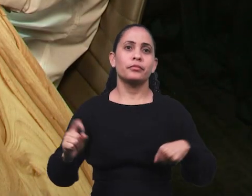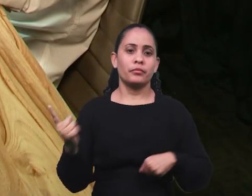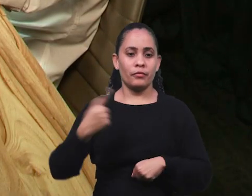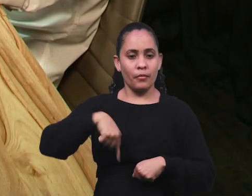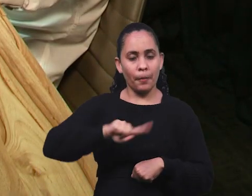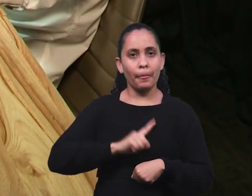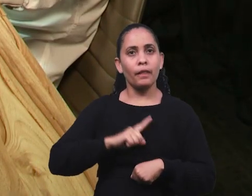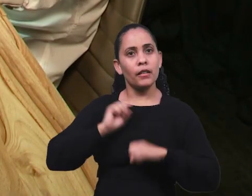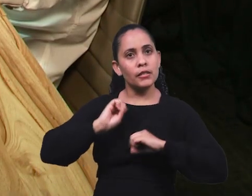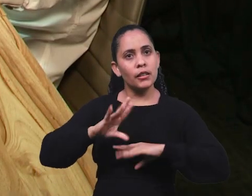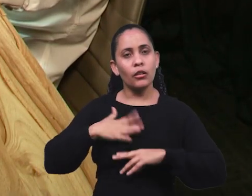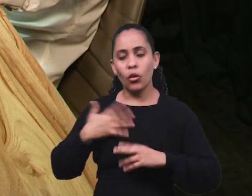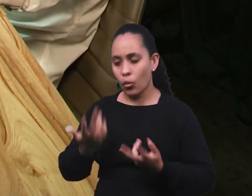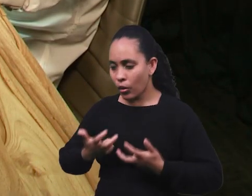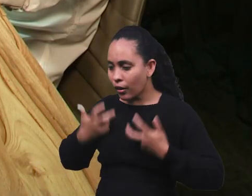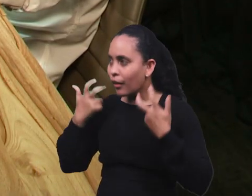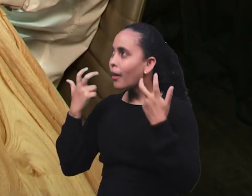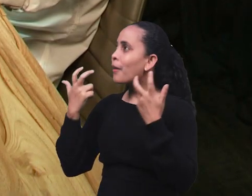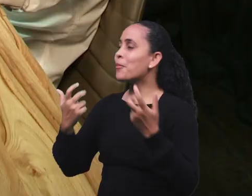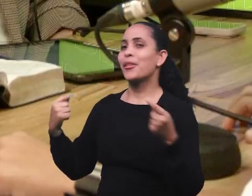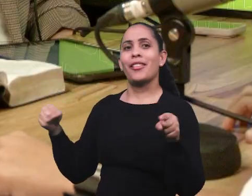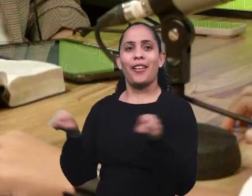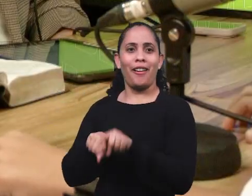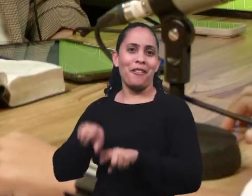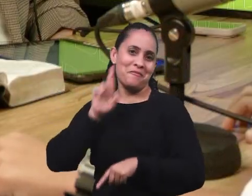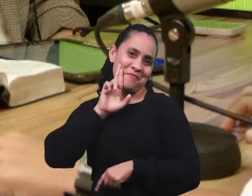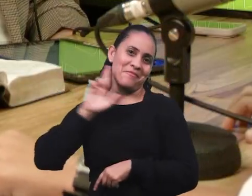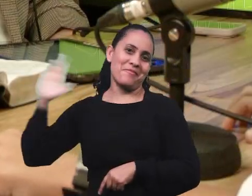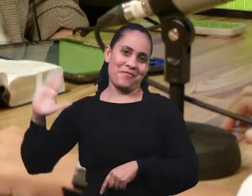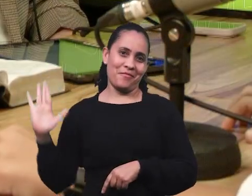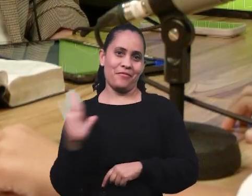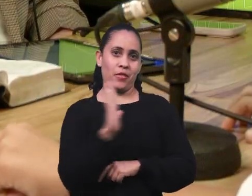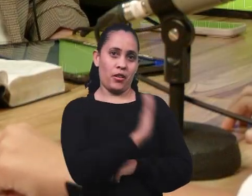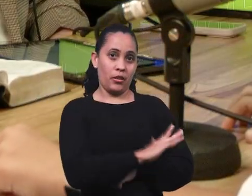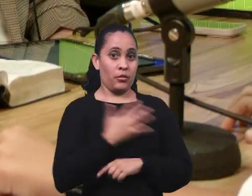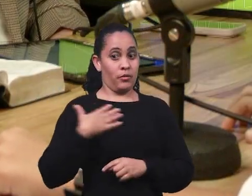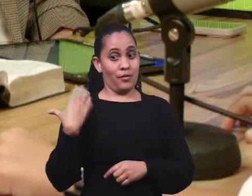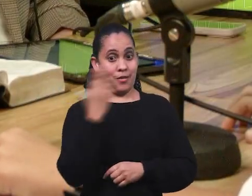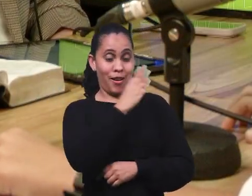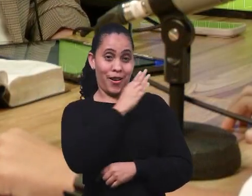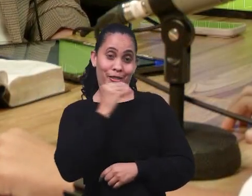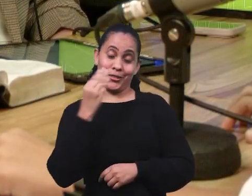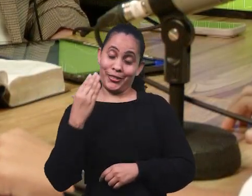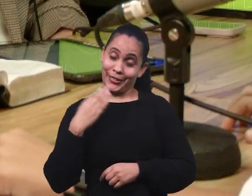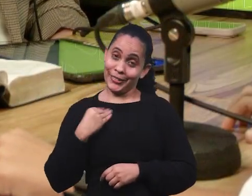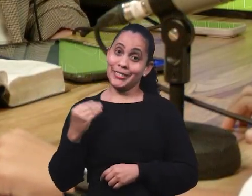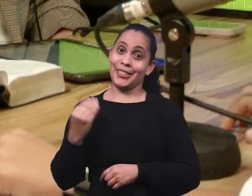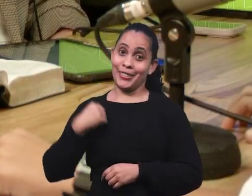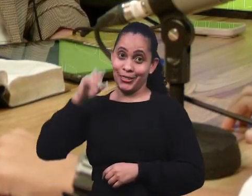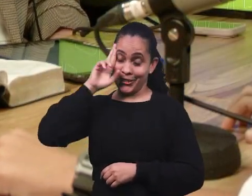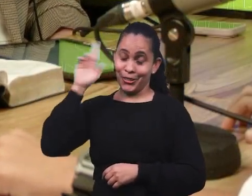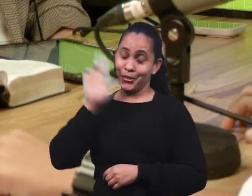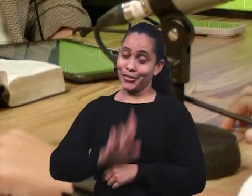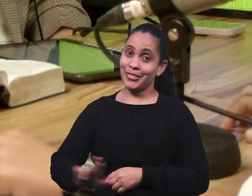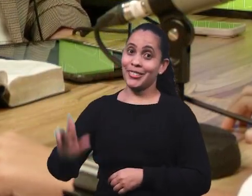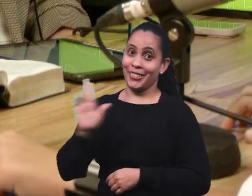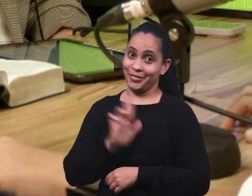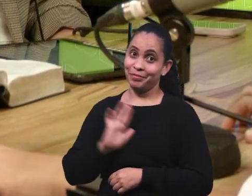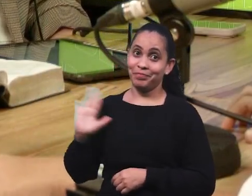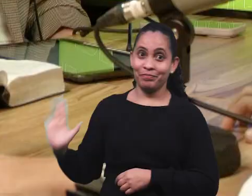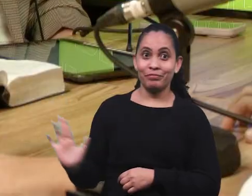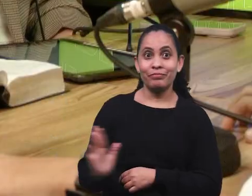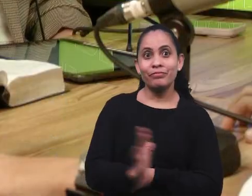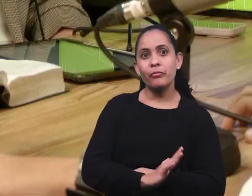vez o clamor, né, Mara? E mais uma vez o clamor e mais uma vez o adolescente sendo usado. Sendo usado. Que